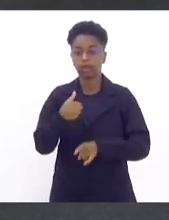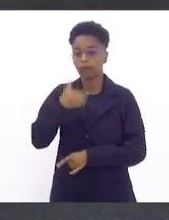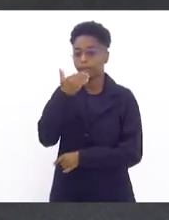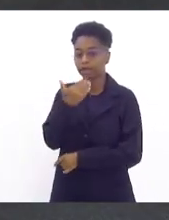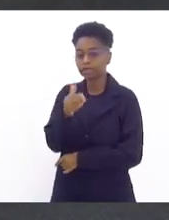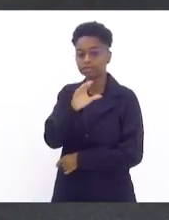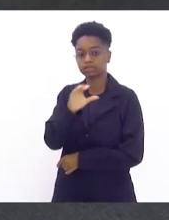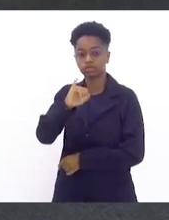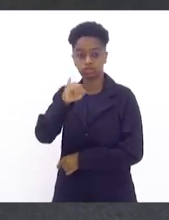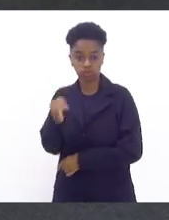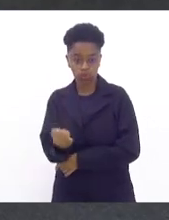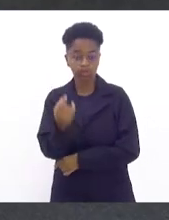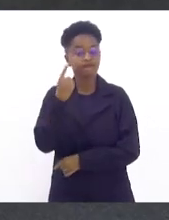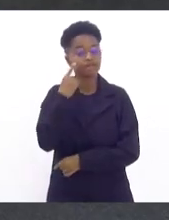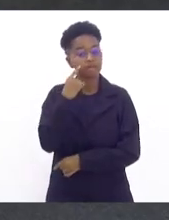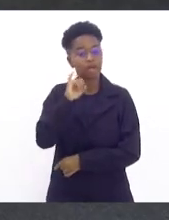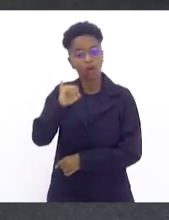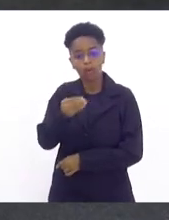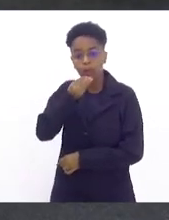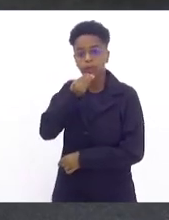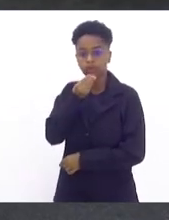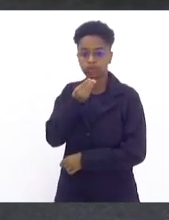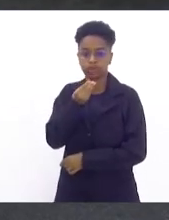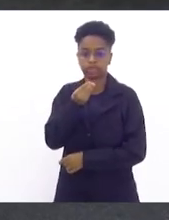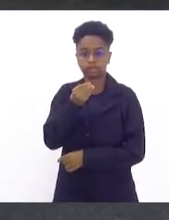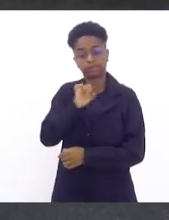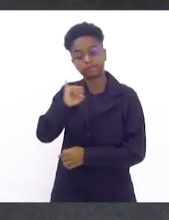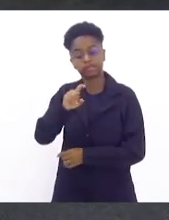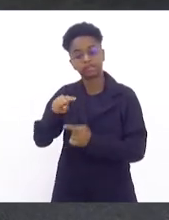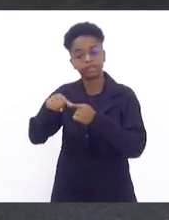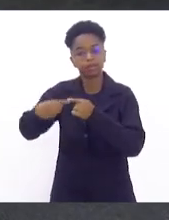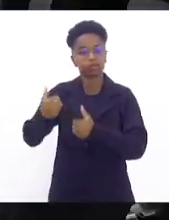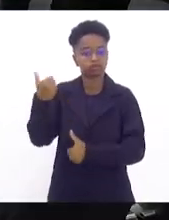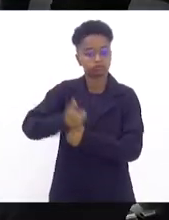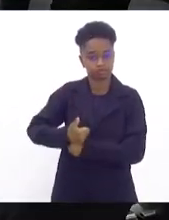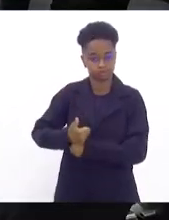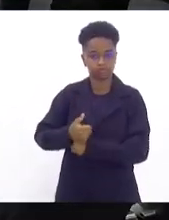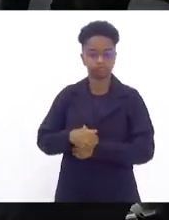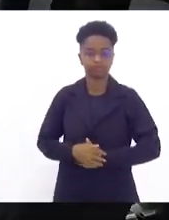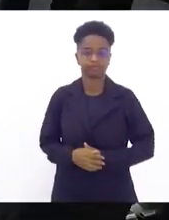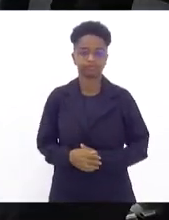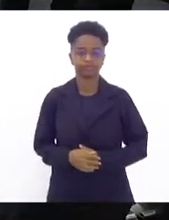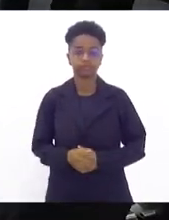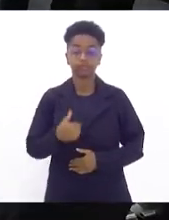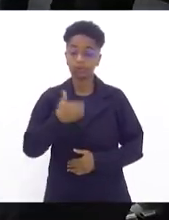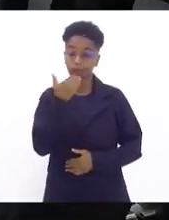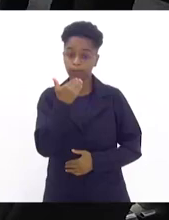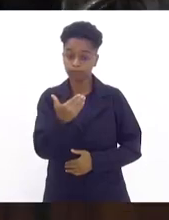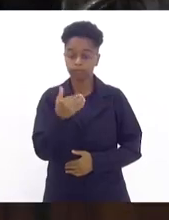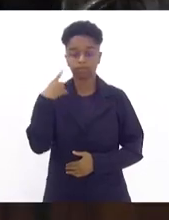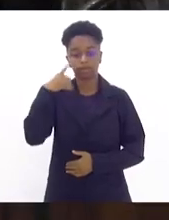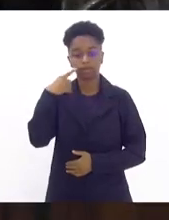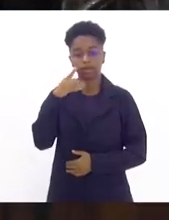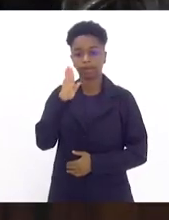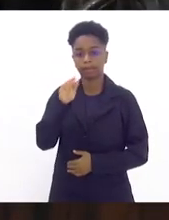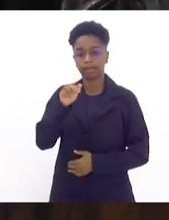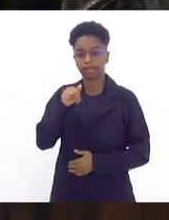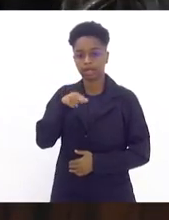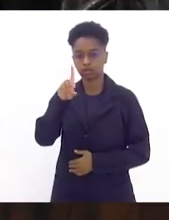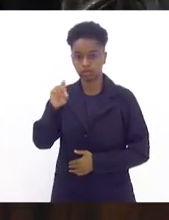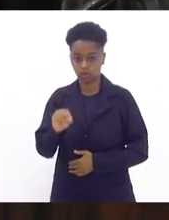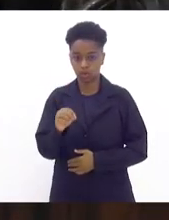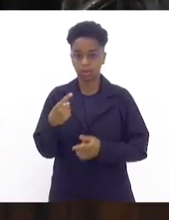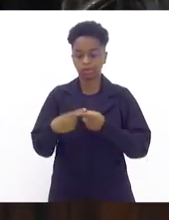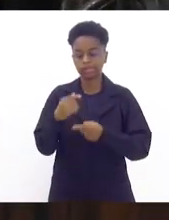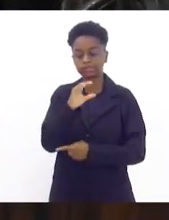CCJ que verifique a oportunidade de acolher as emendas no substitutivo. Eu vou solicitar, deputado Bernardo Rossi, que a CCJ,